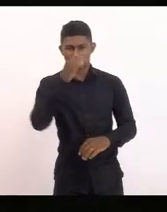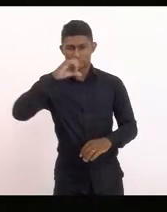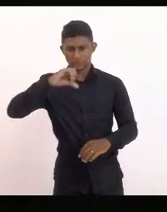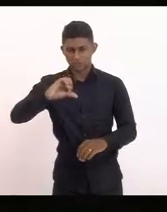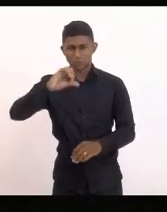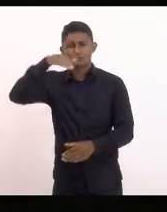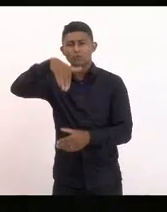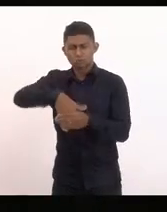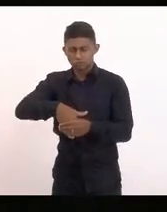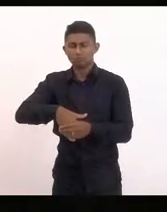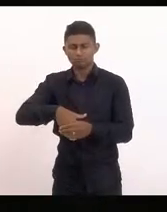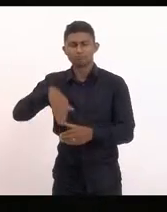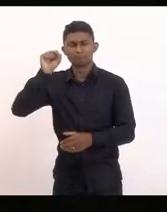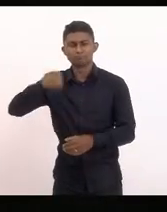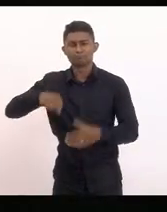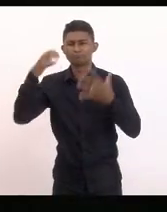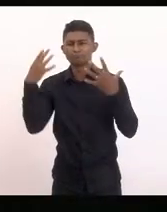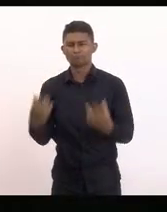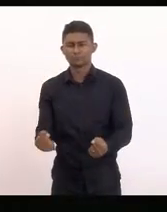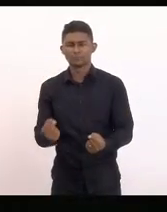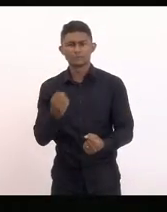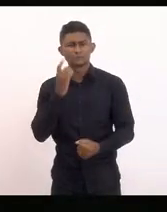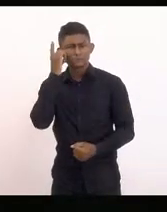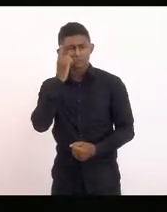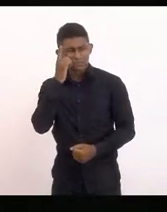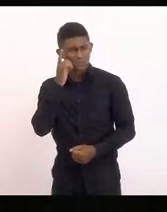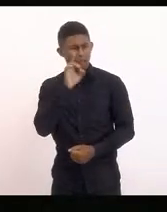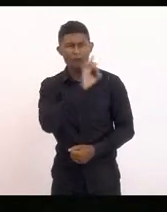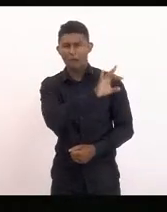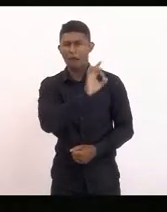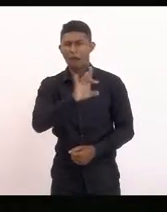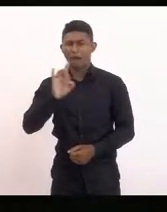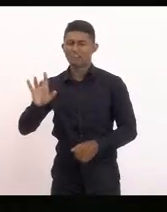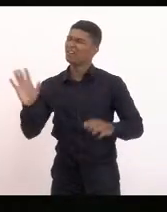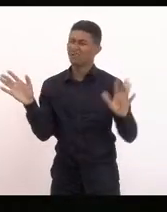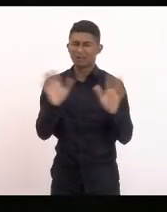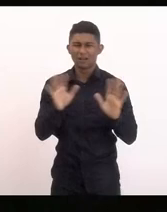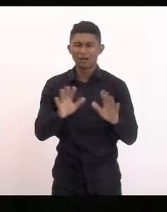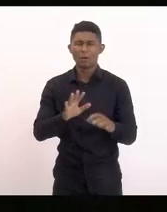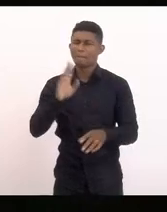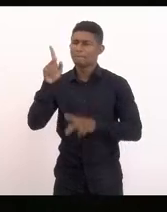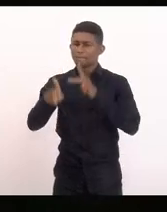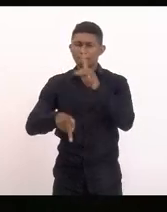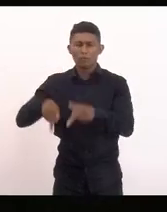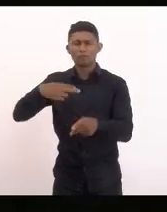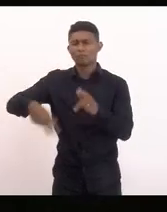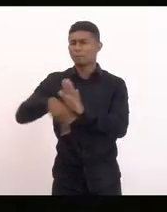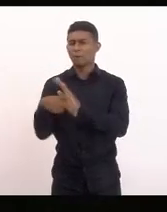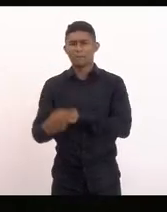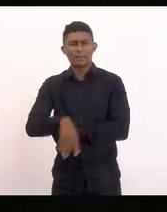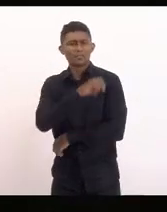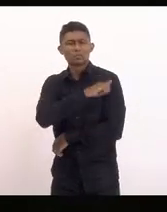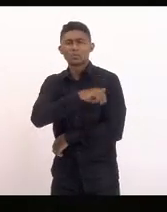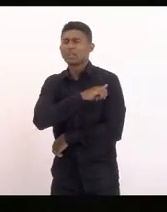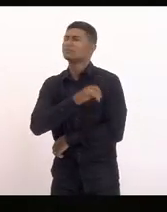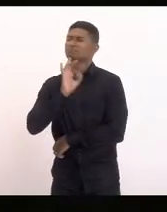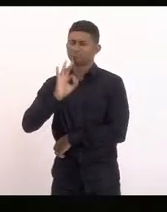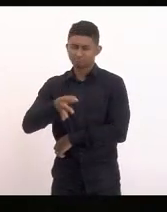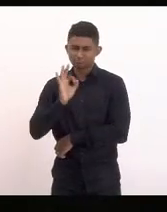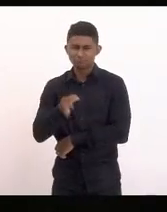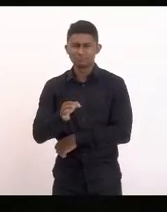favor, não era o deputado A, B ou C que estava votando, era o povo do Estado do Rio de Janeiro que dizia o que queria.